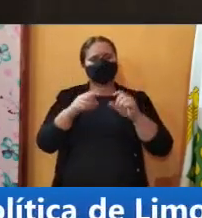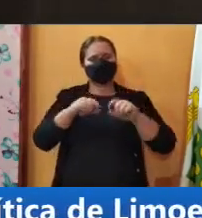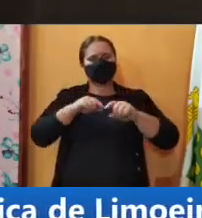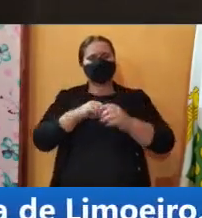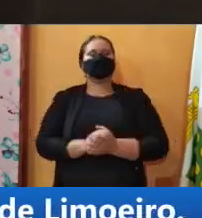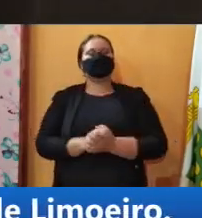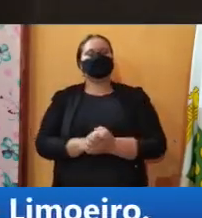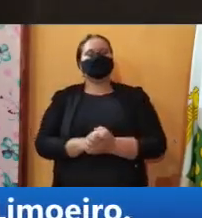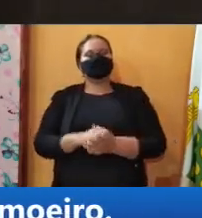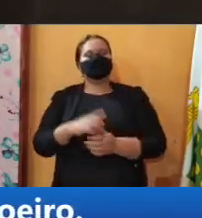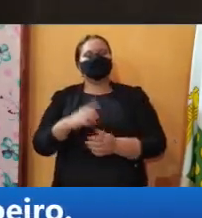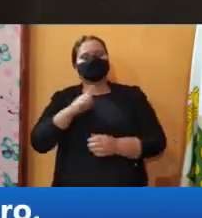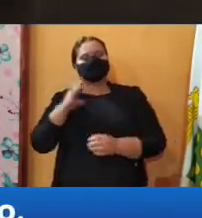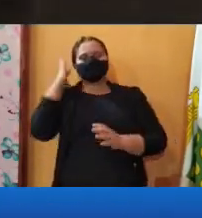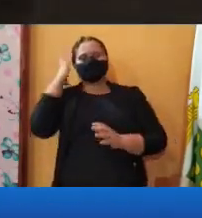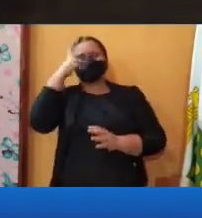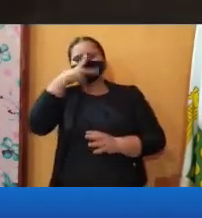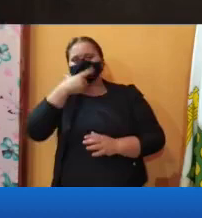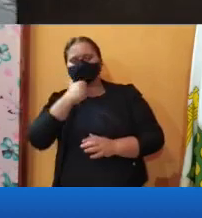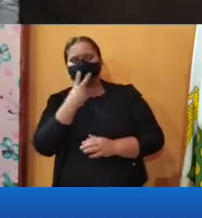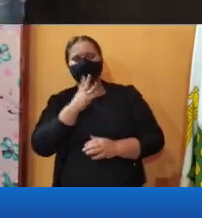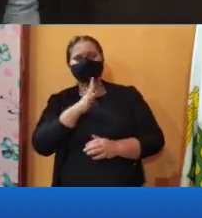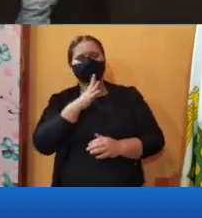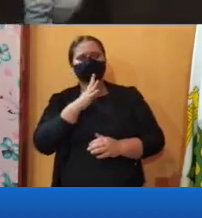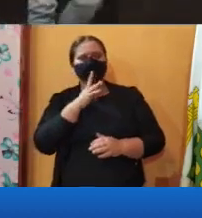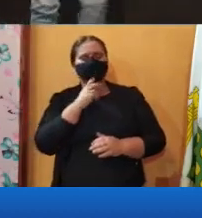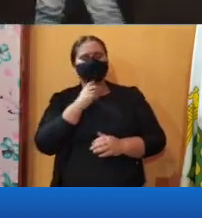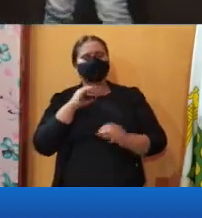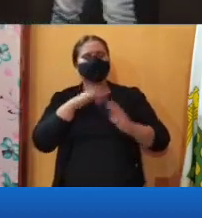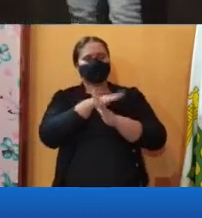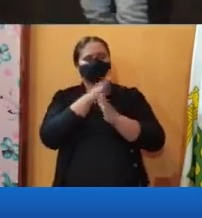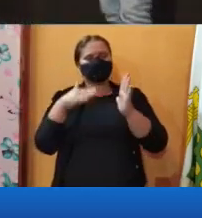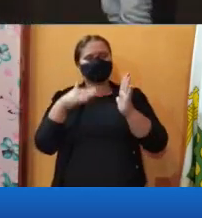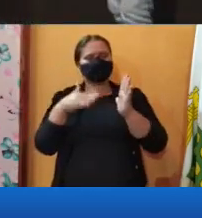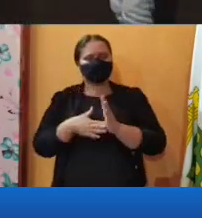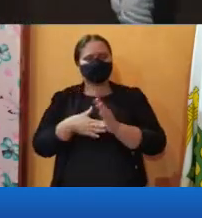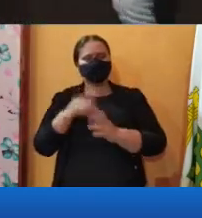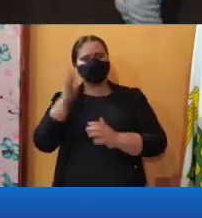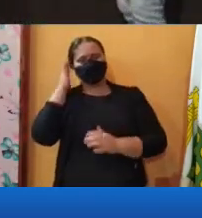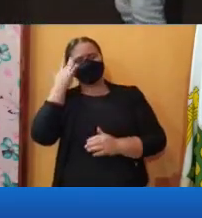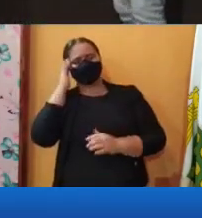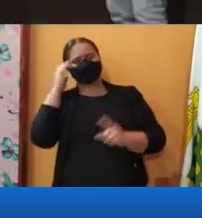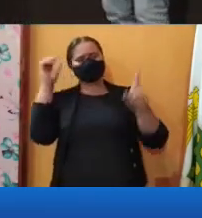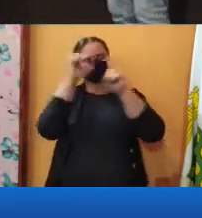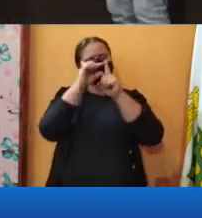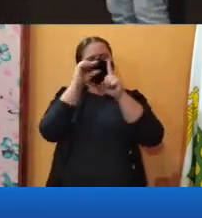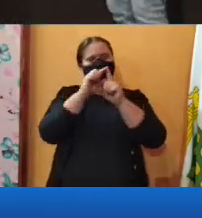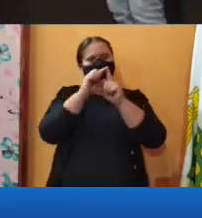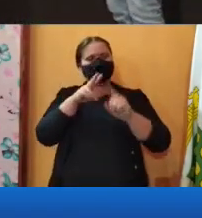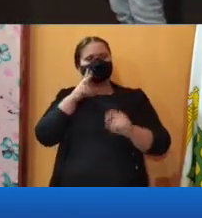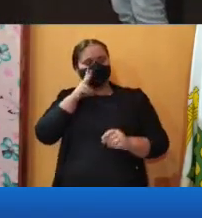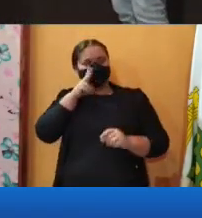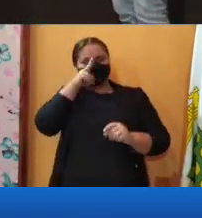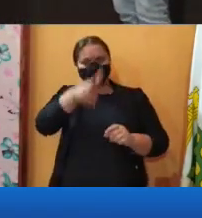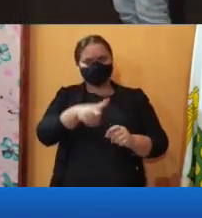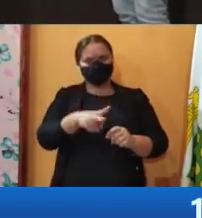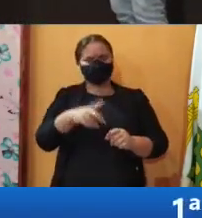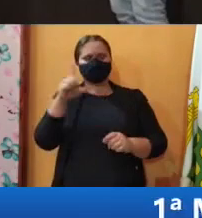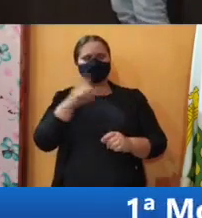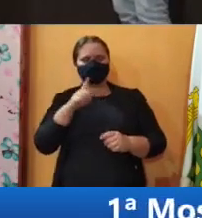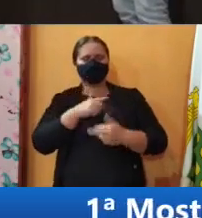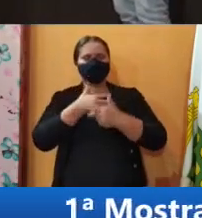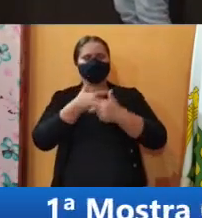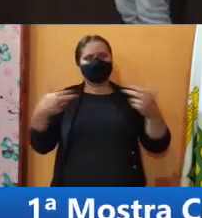insípido, parecido com todos. Eu acho essa frase muito, muito forte, né? Porque se há uma